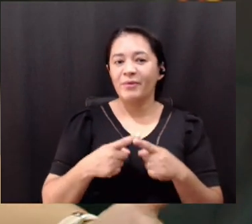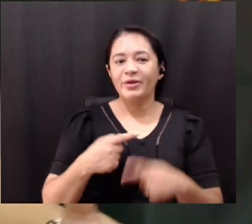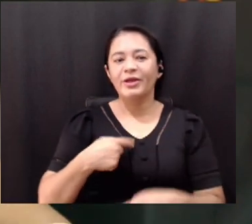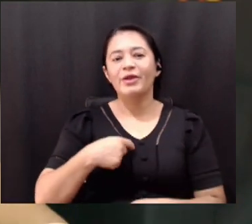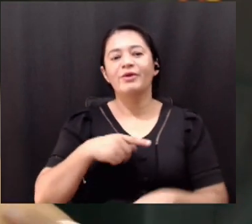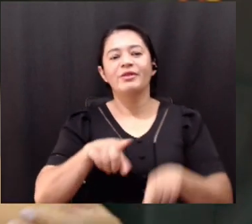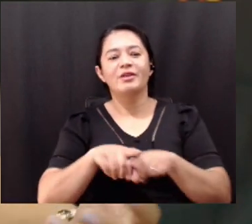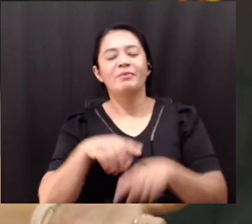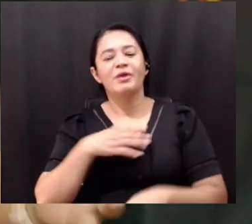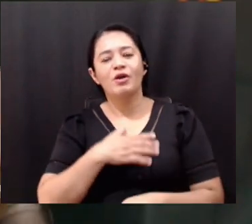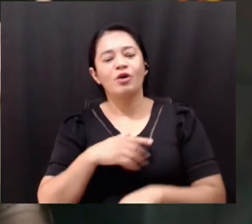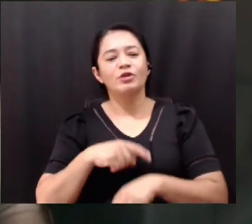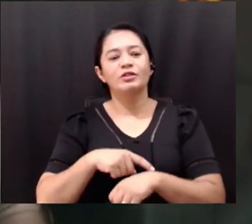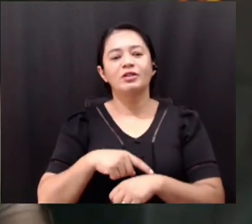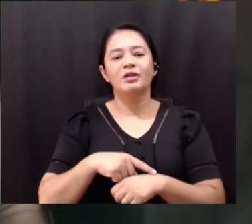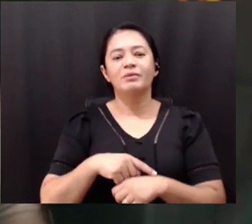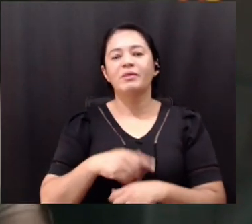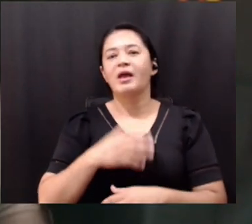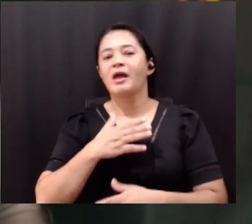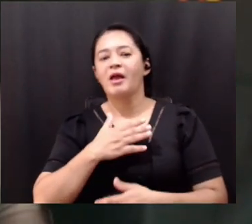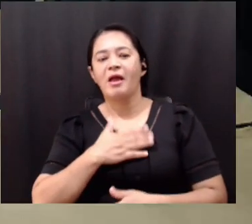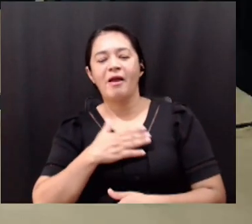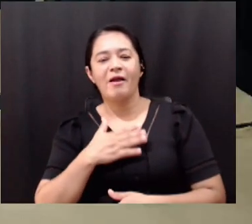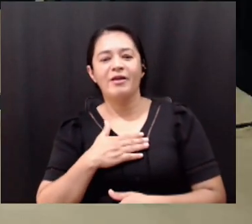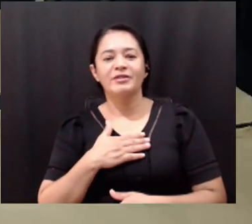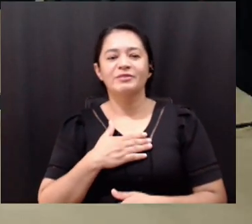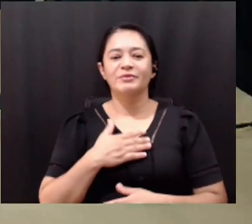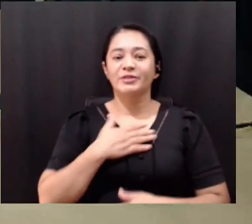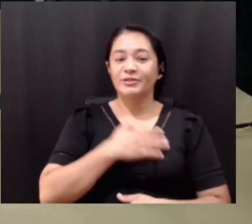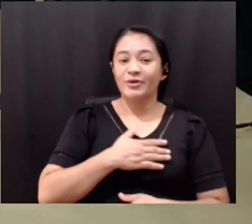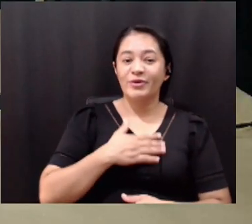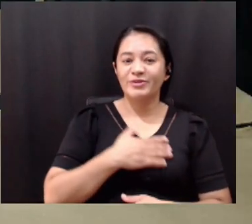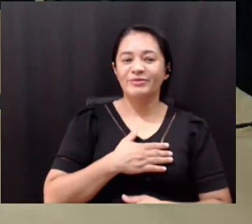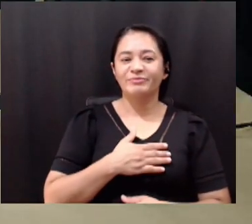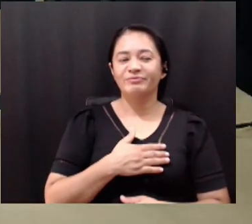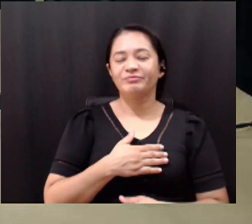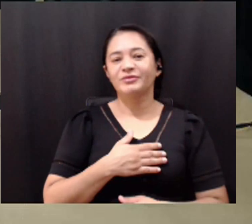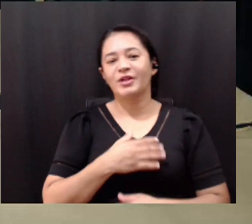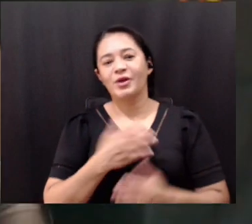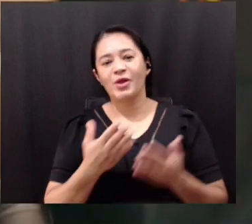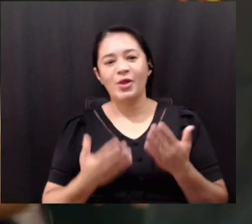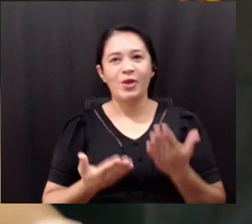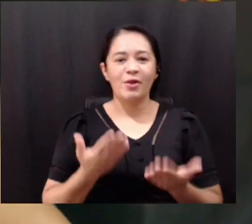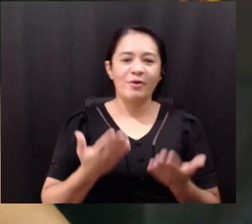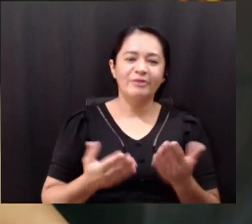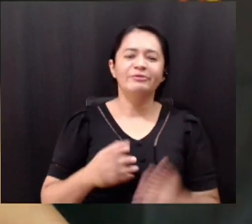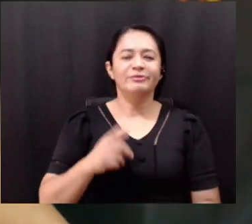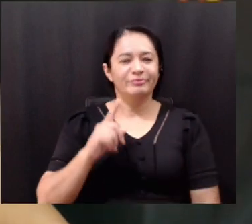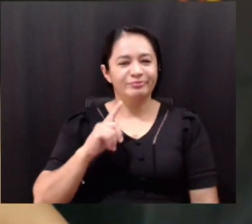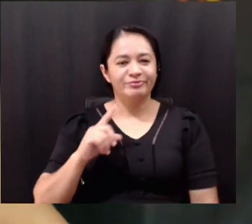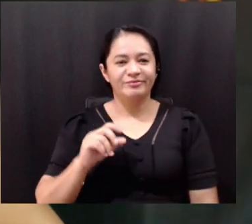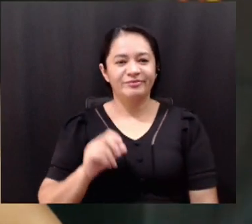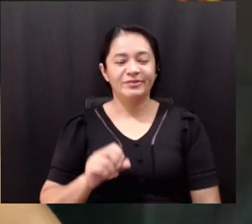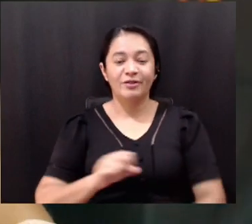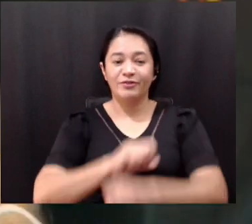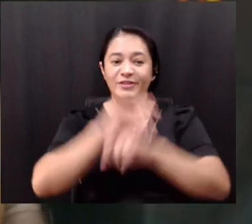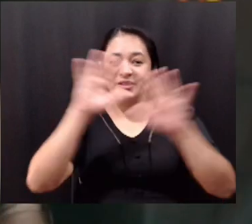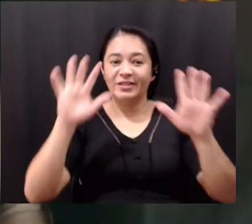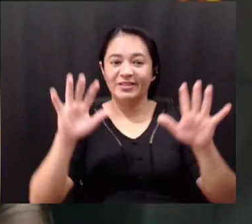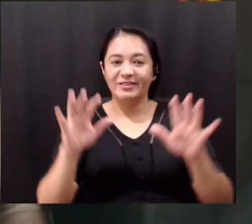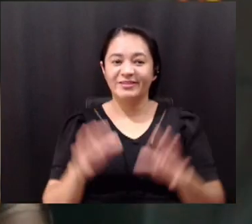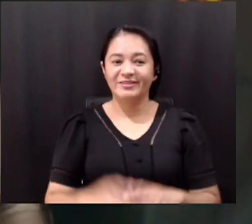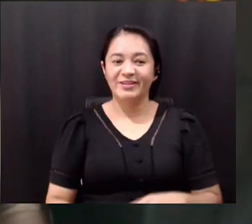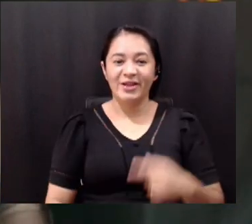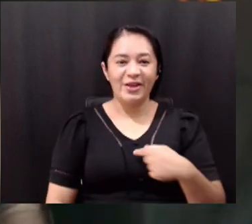meus hobbies, então eu acredito que exista aí um equilíbrio, né? E eu já vou esclarecendo aí, não tô com burnout não, viu?